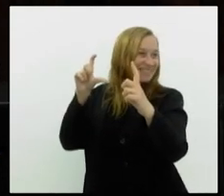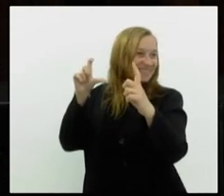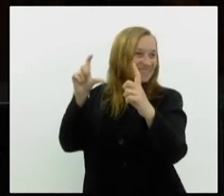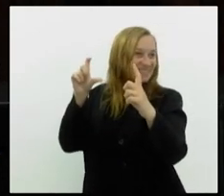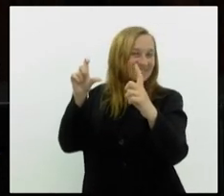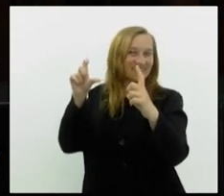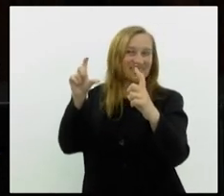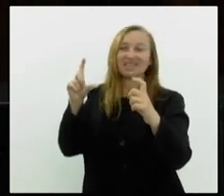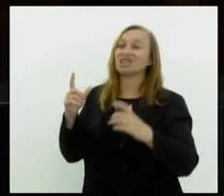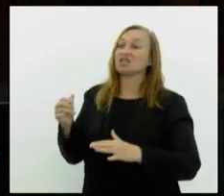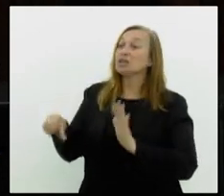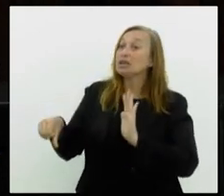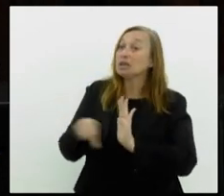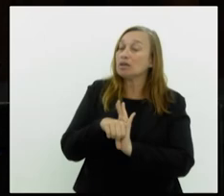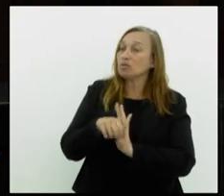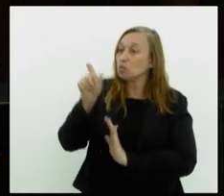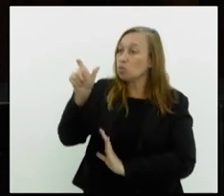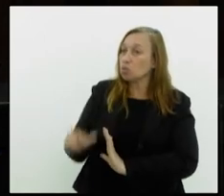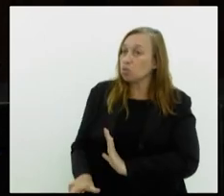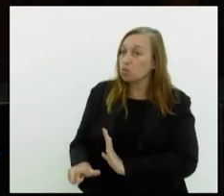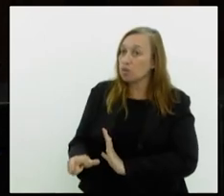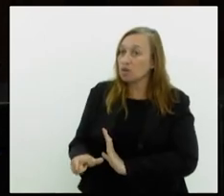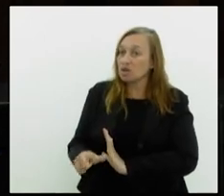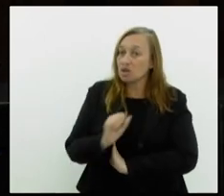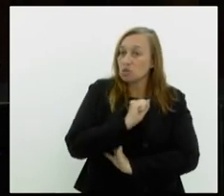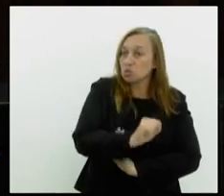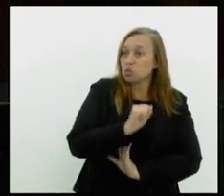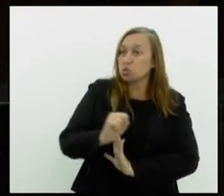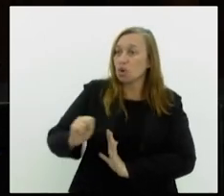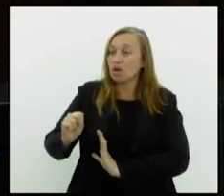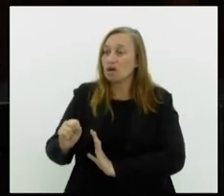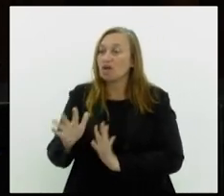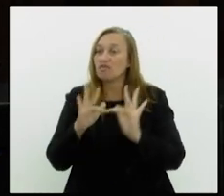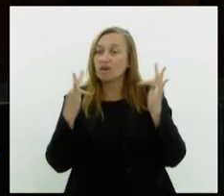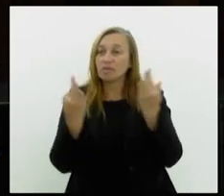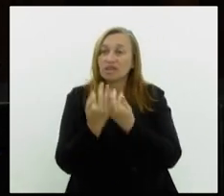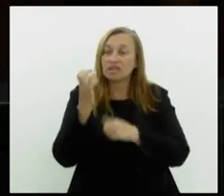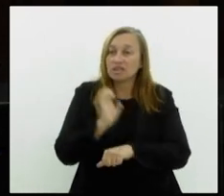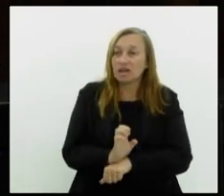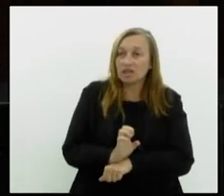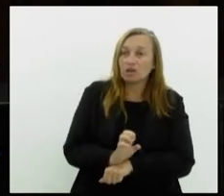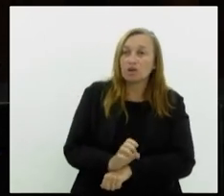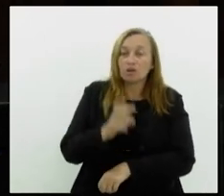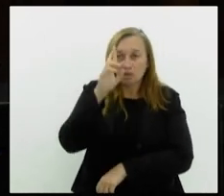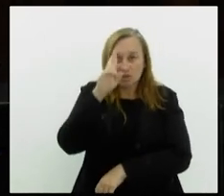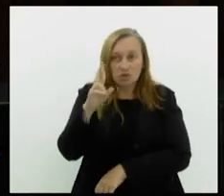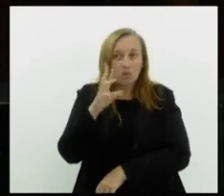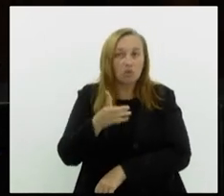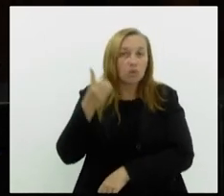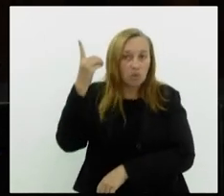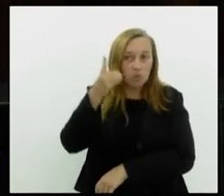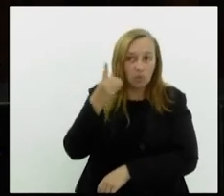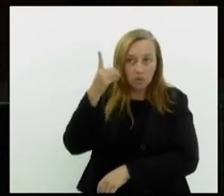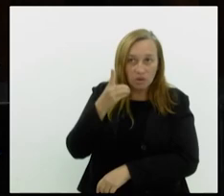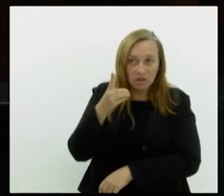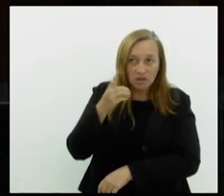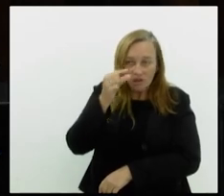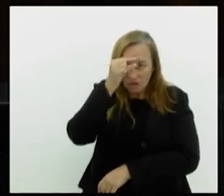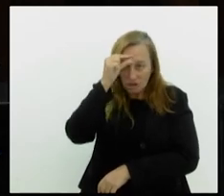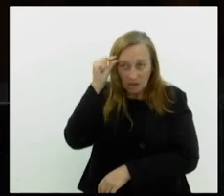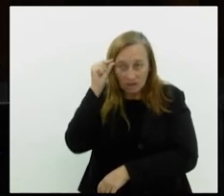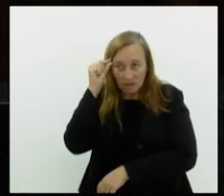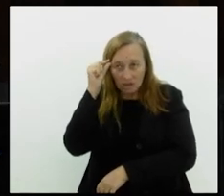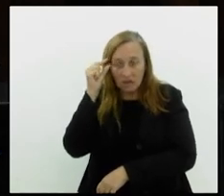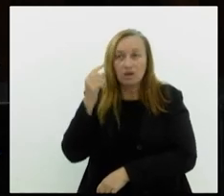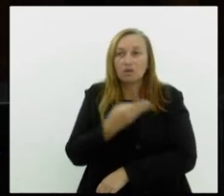criminosos fascínoras que aniquilaram famílias nesse estado. O senhor, então, deputado Marcelo Freixo, que foi candidato ao